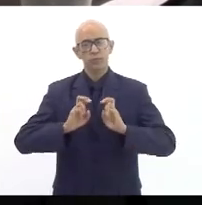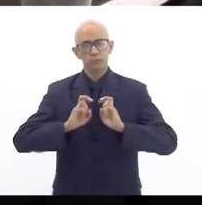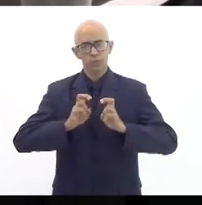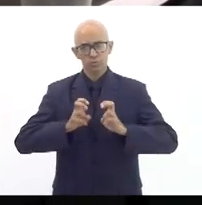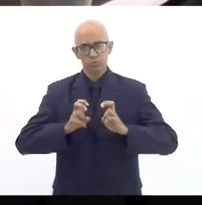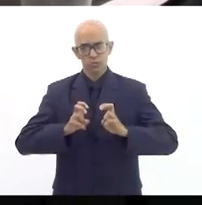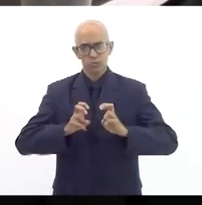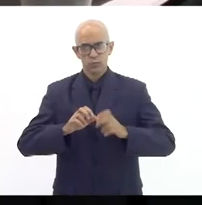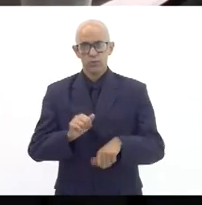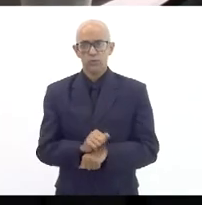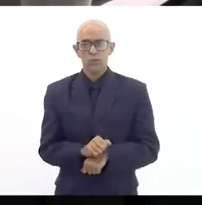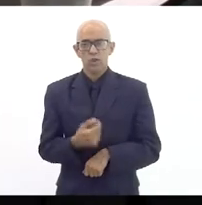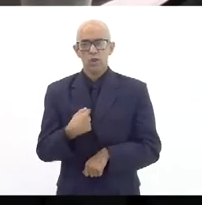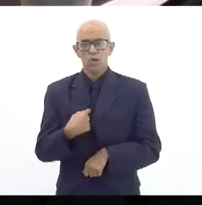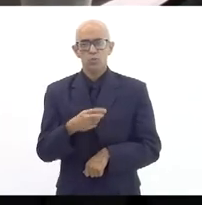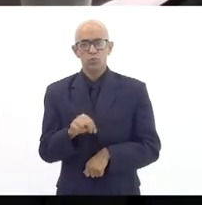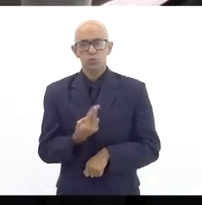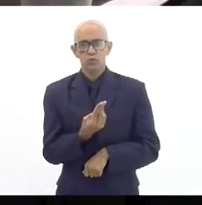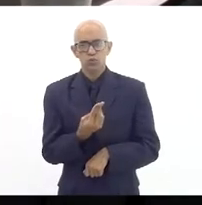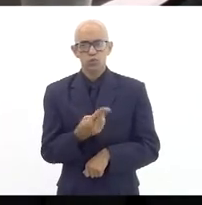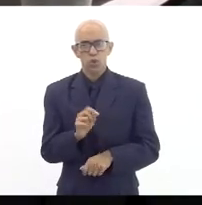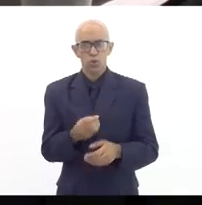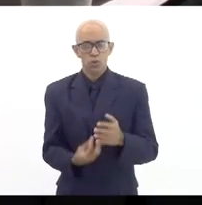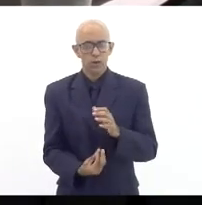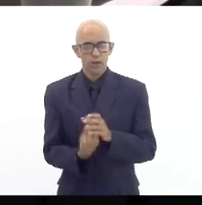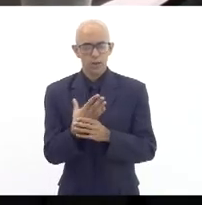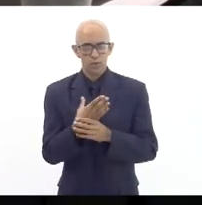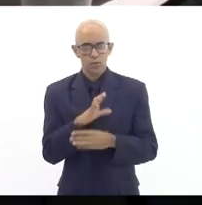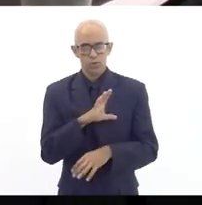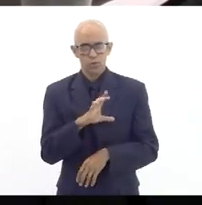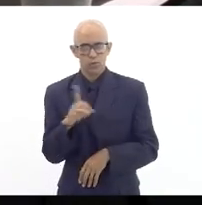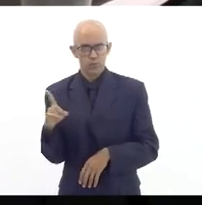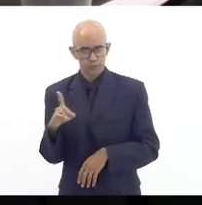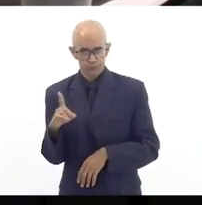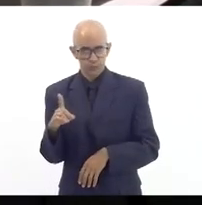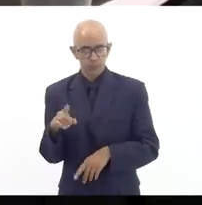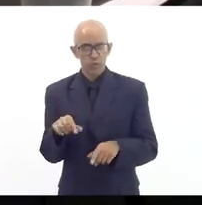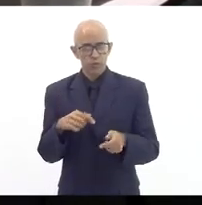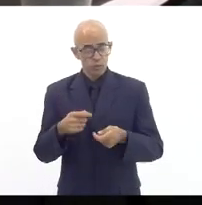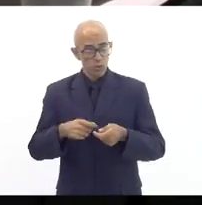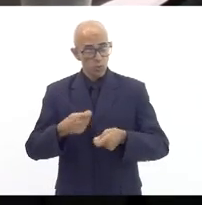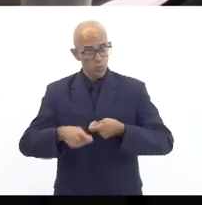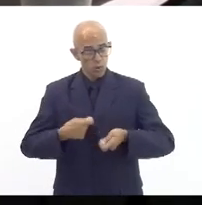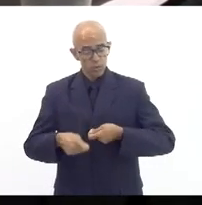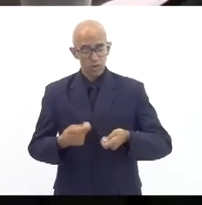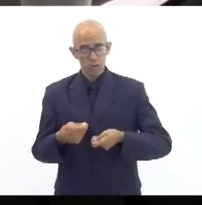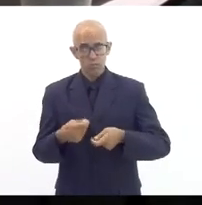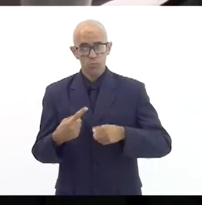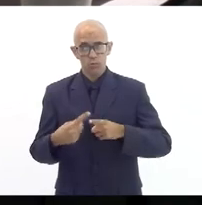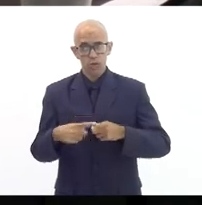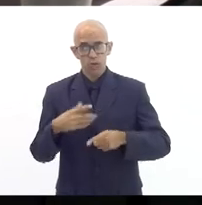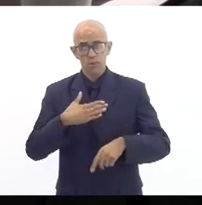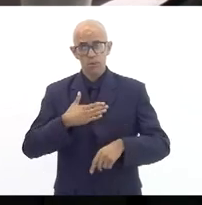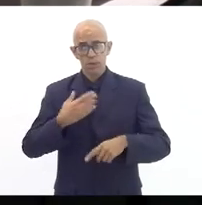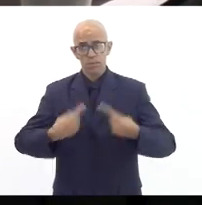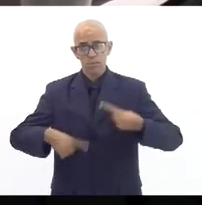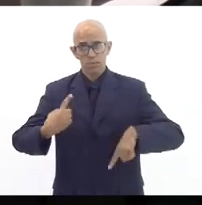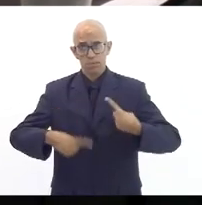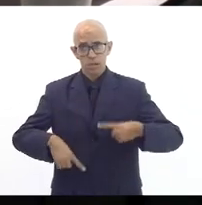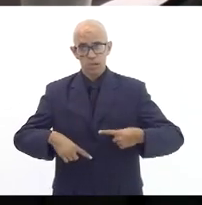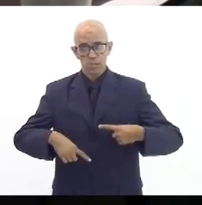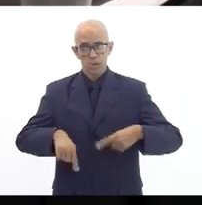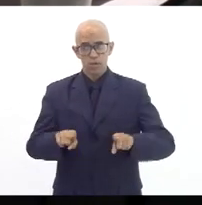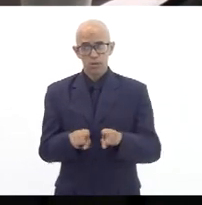Né? Eu sou idealizadora do Observatório e hoje coordeno o Observatório. E coordeno porque tive uma prima, discuto